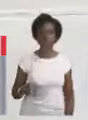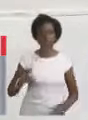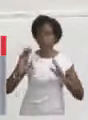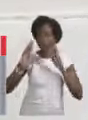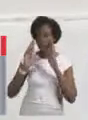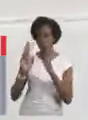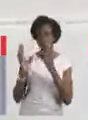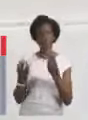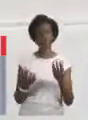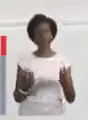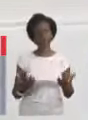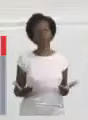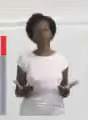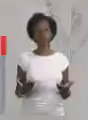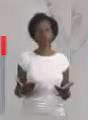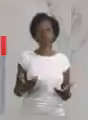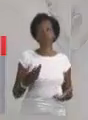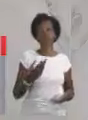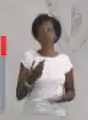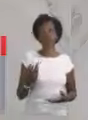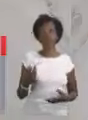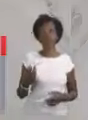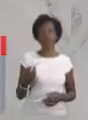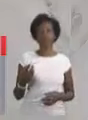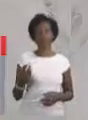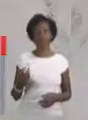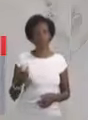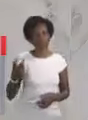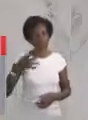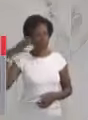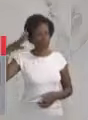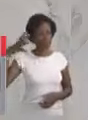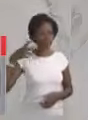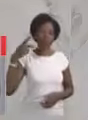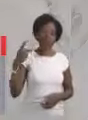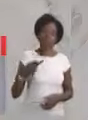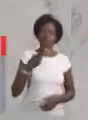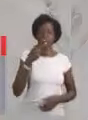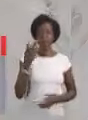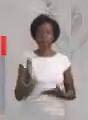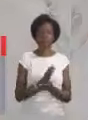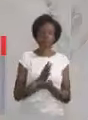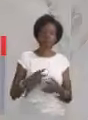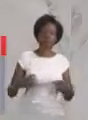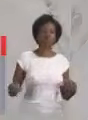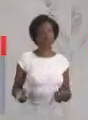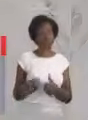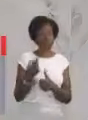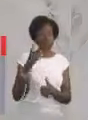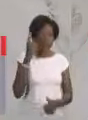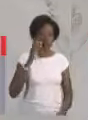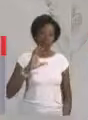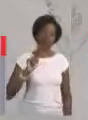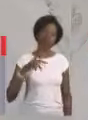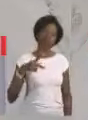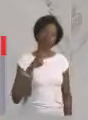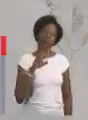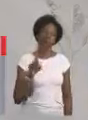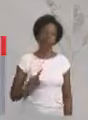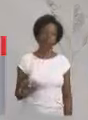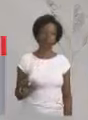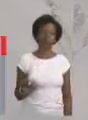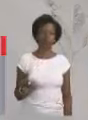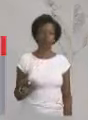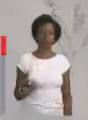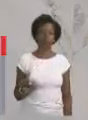todo respeito ele veio aqui fez a uma intervenção né levantou alguns argumentos primeiro Deputado capecci que